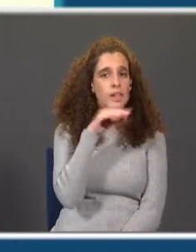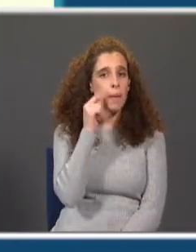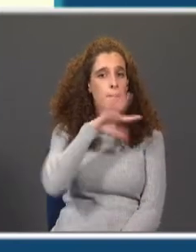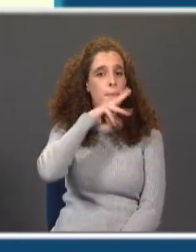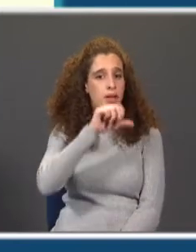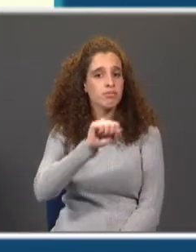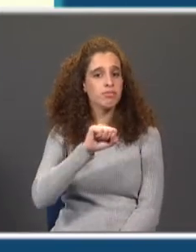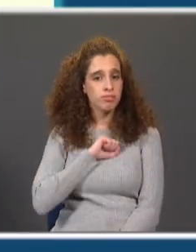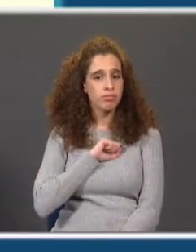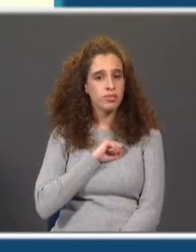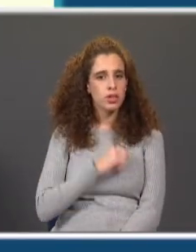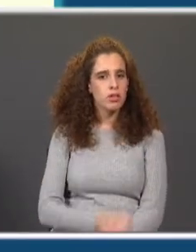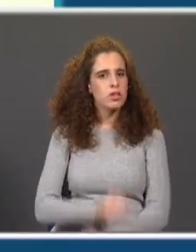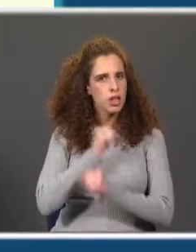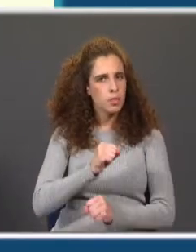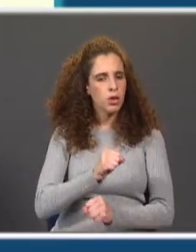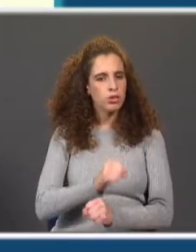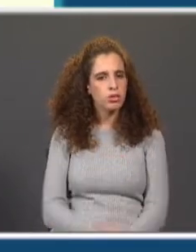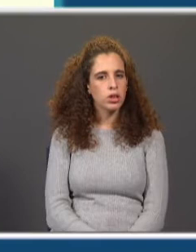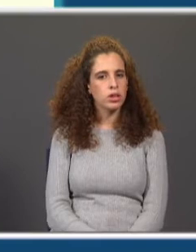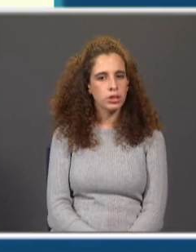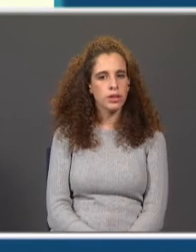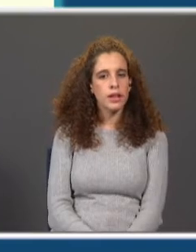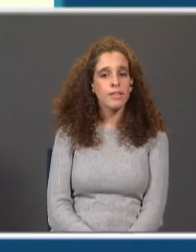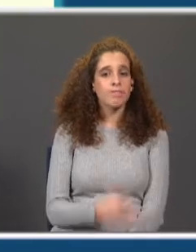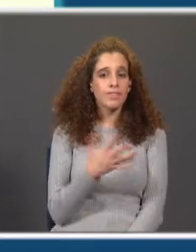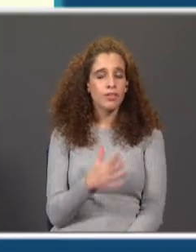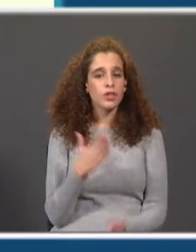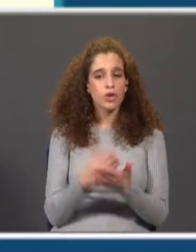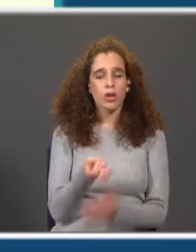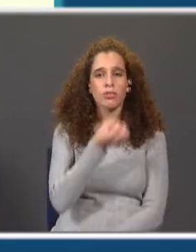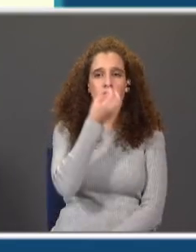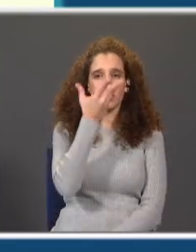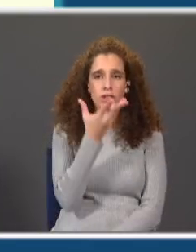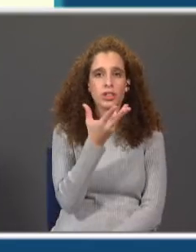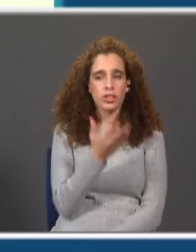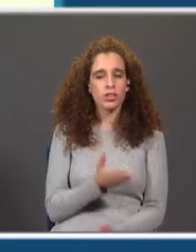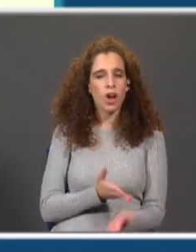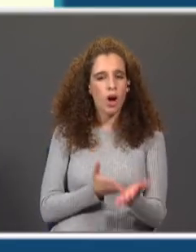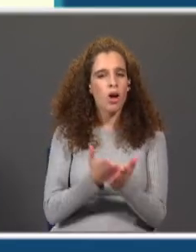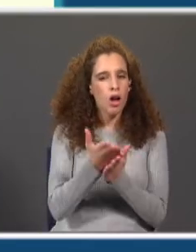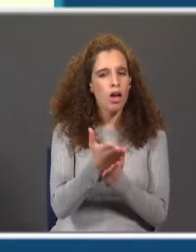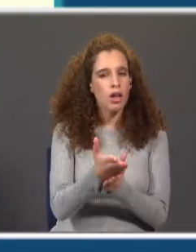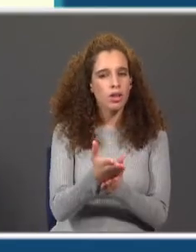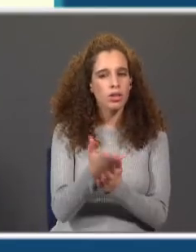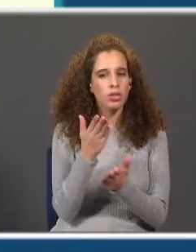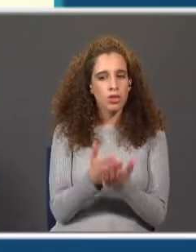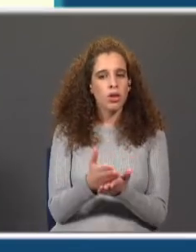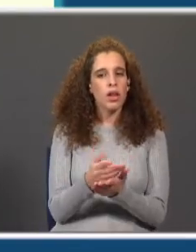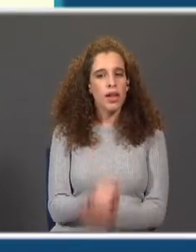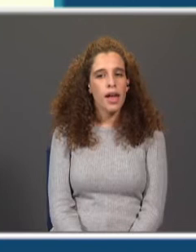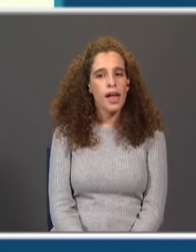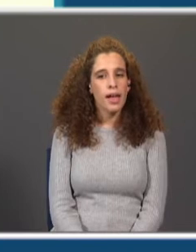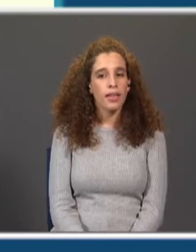teimosa, resiste. Talvez que só a acácia resista, que só ela sobeje